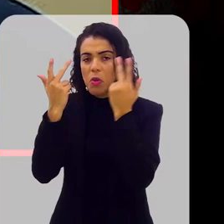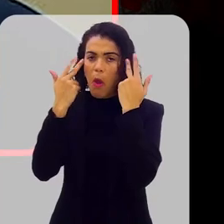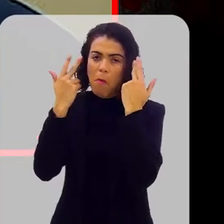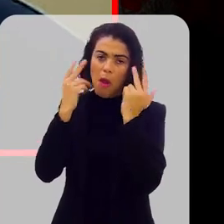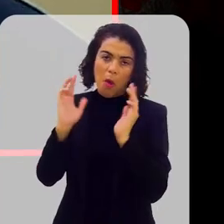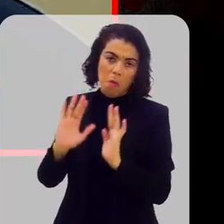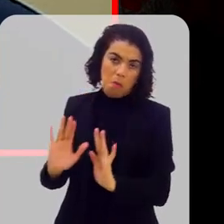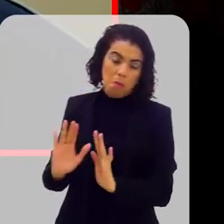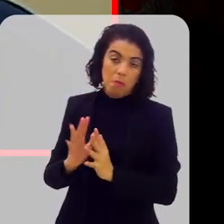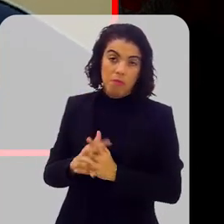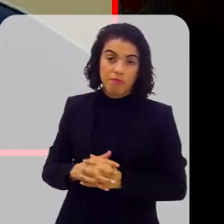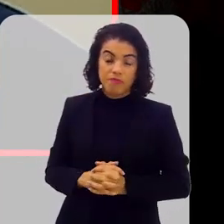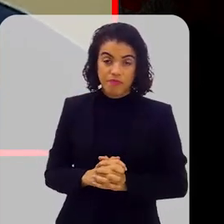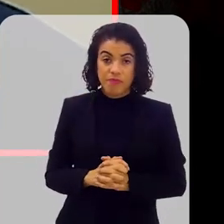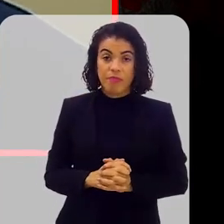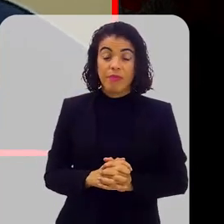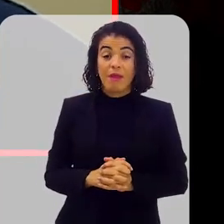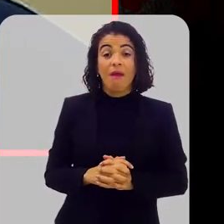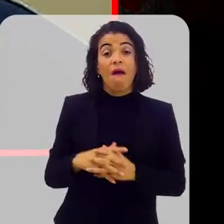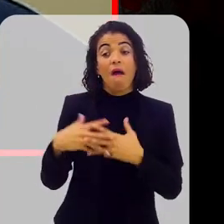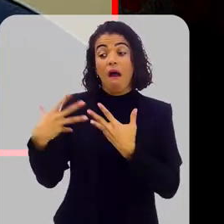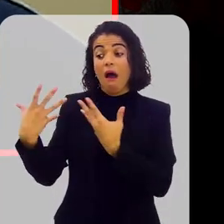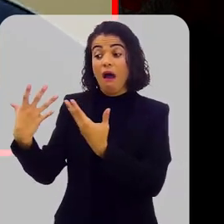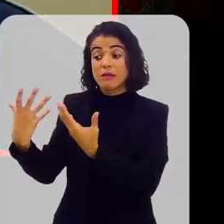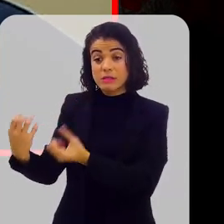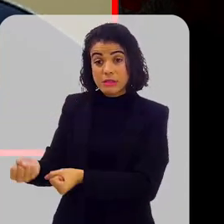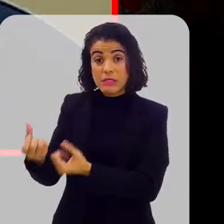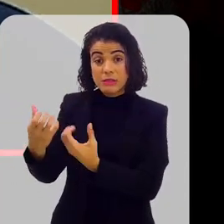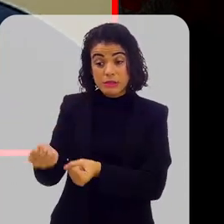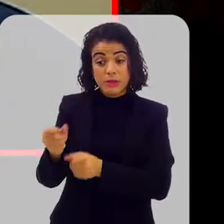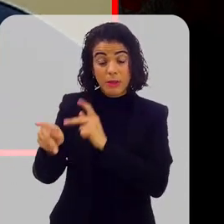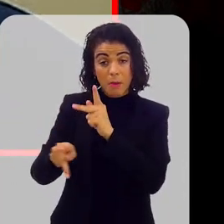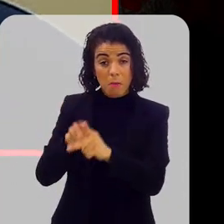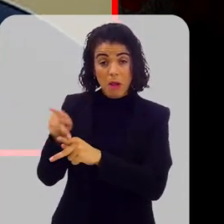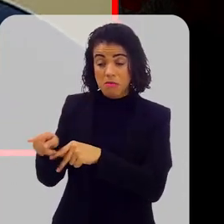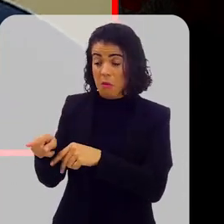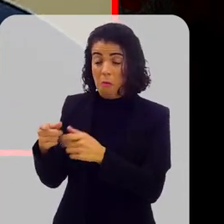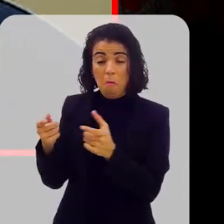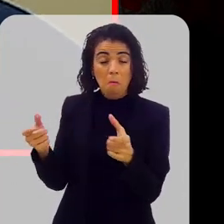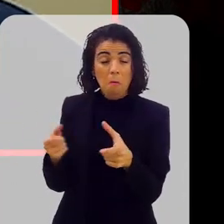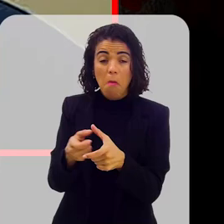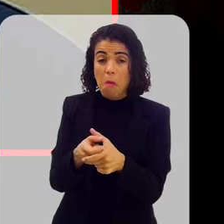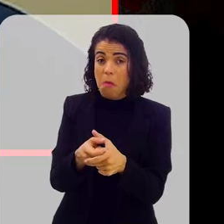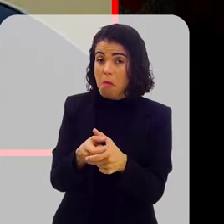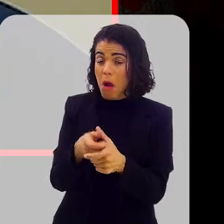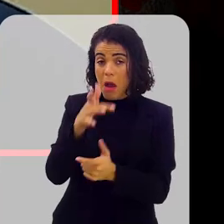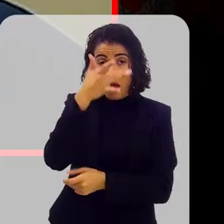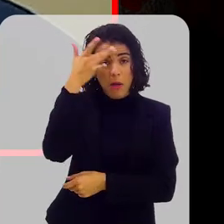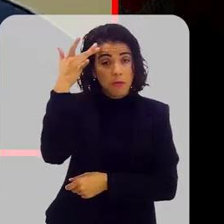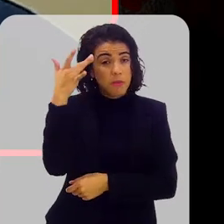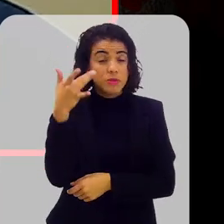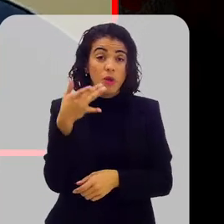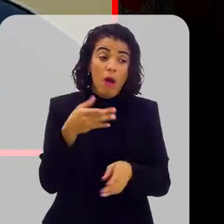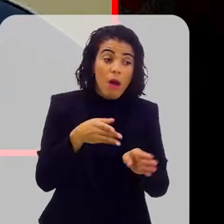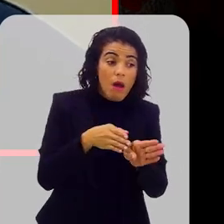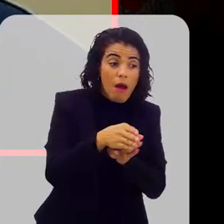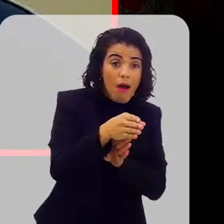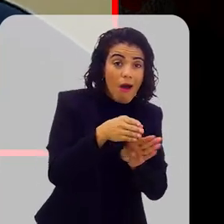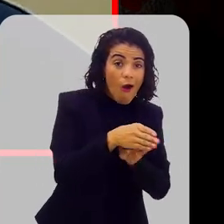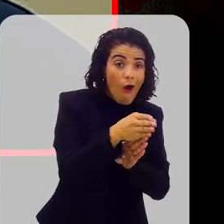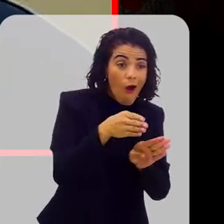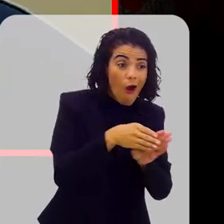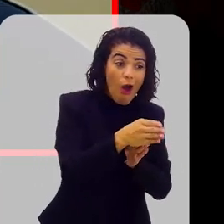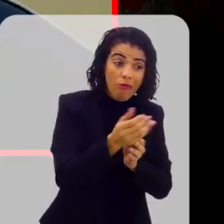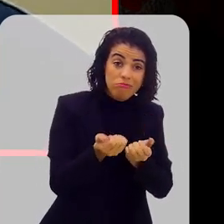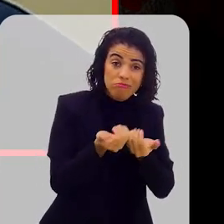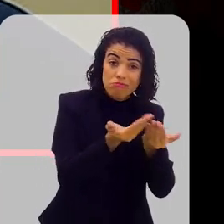acompanhamento normal sem rastreamento. A adesão ao rastreamento nesse estudo foi baixa, mesmo com as pessoas